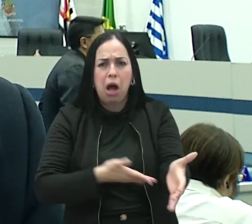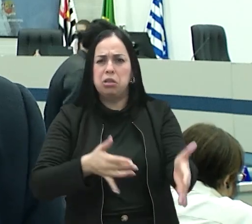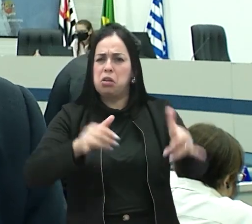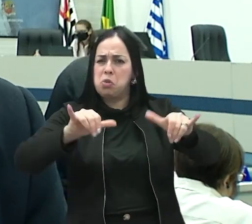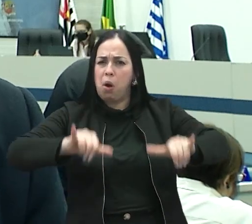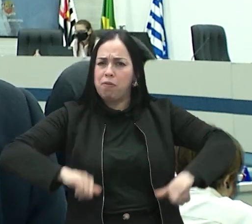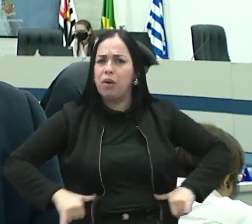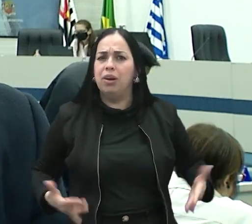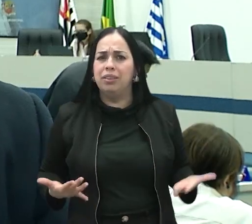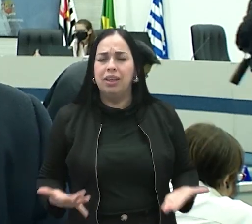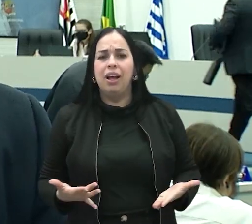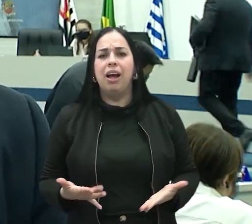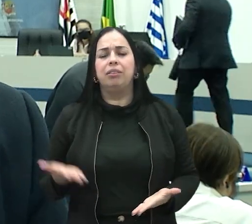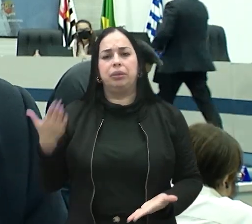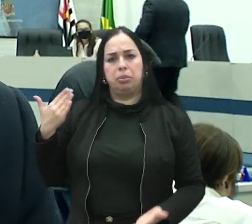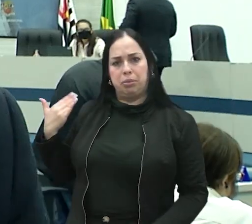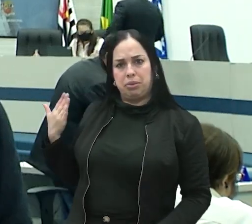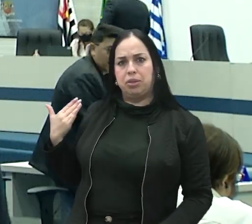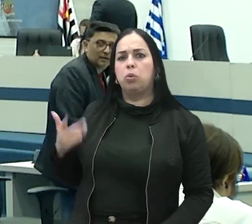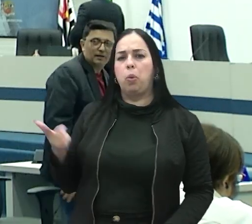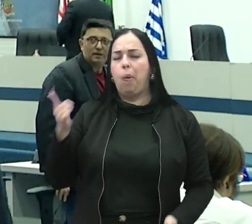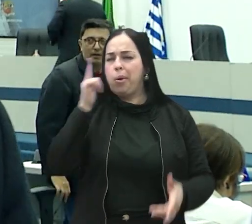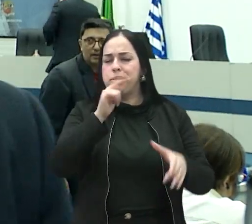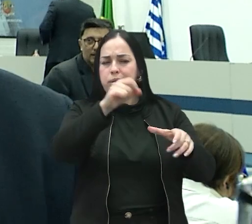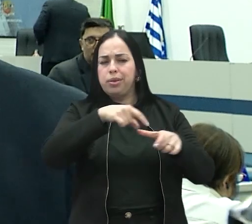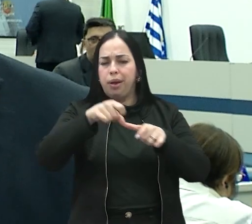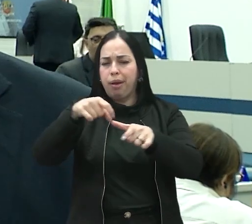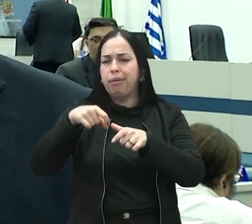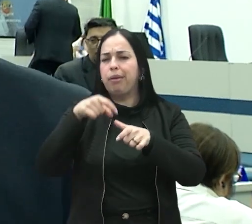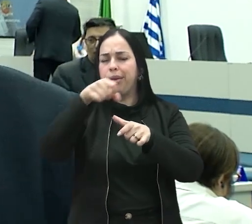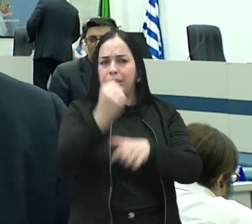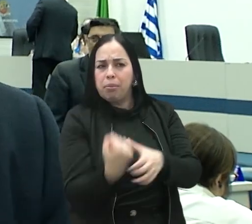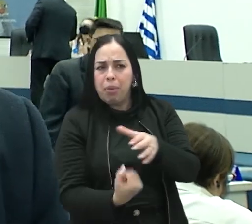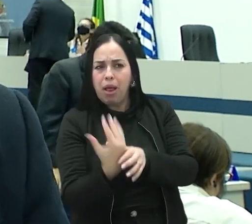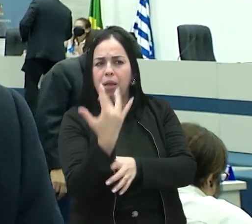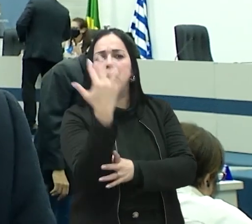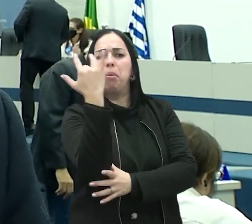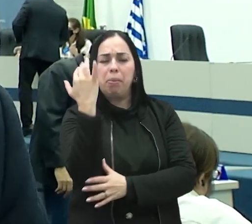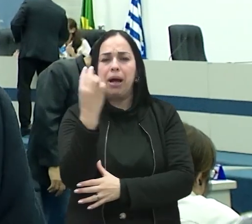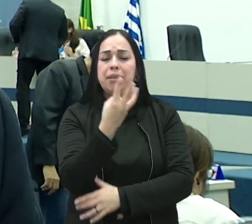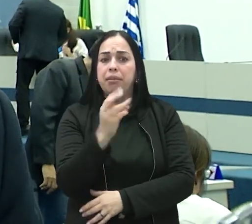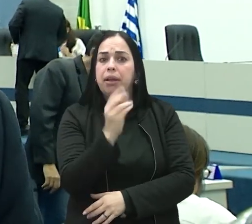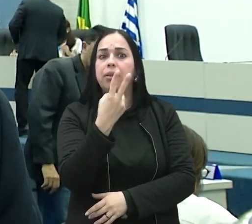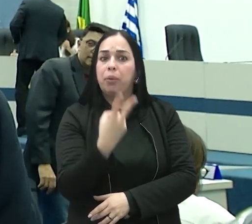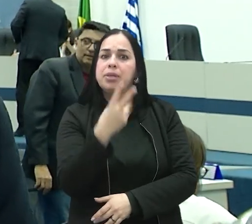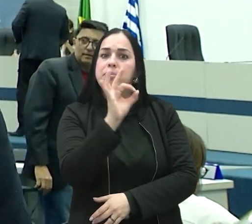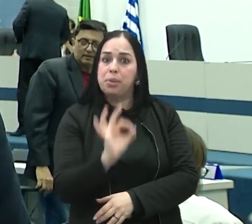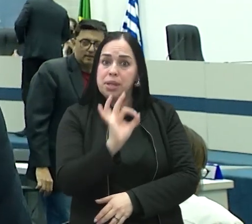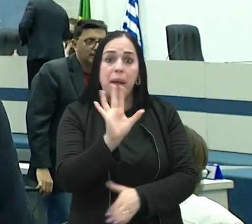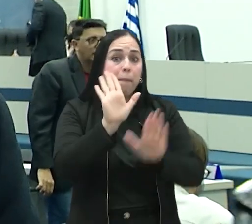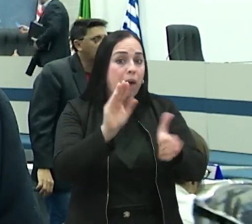machucada, ainda que tenhamos tido no último ano uma recuperação de 32,5% das